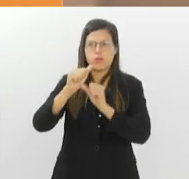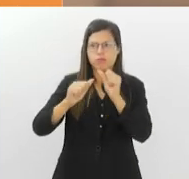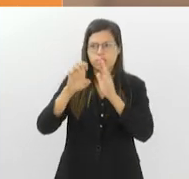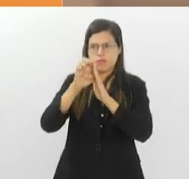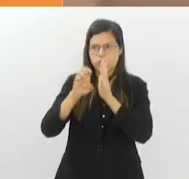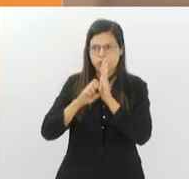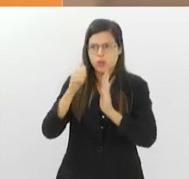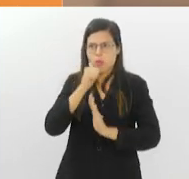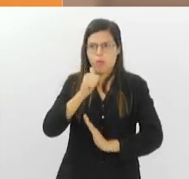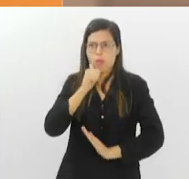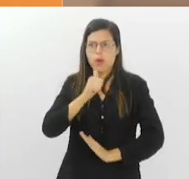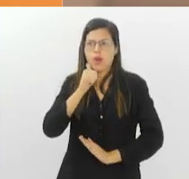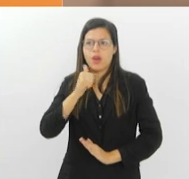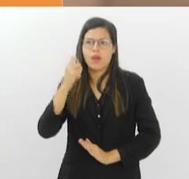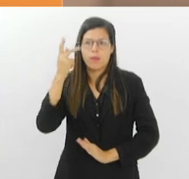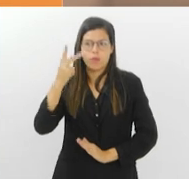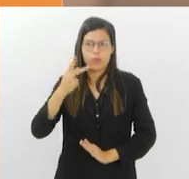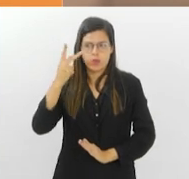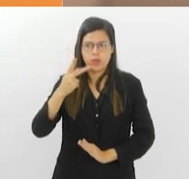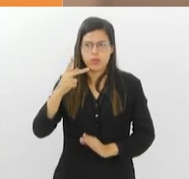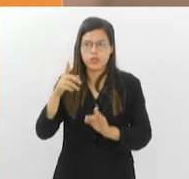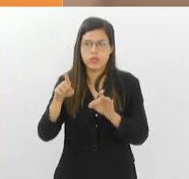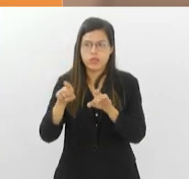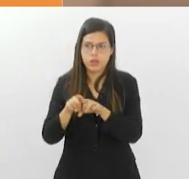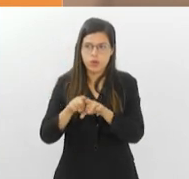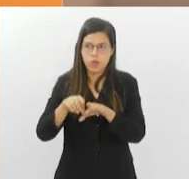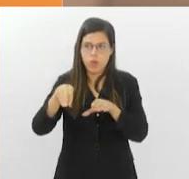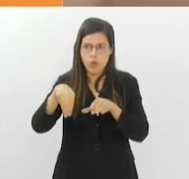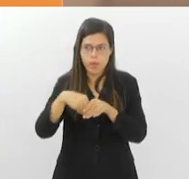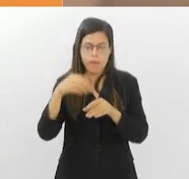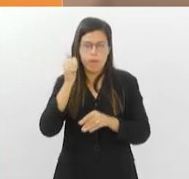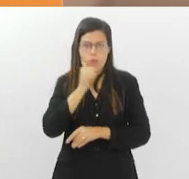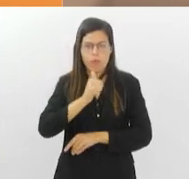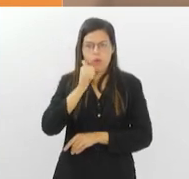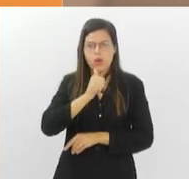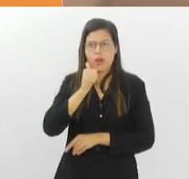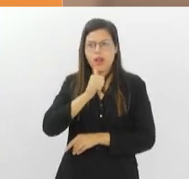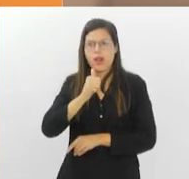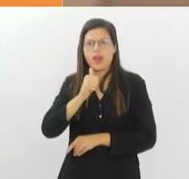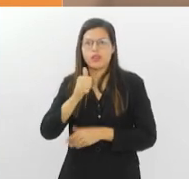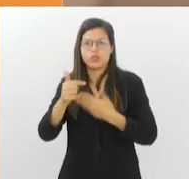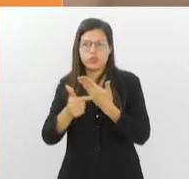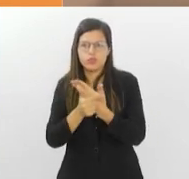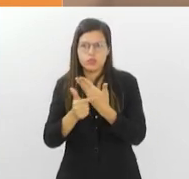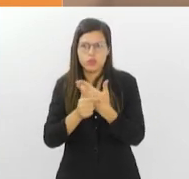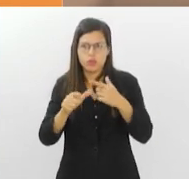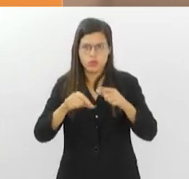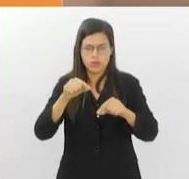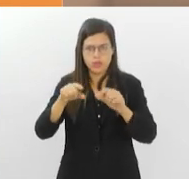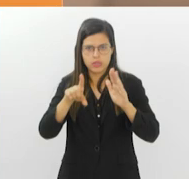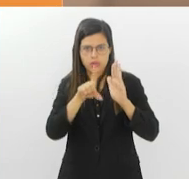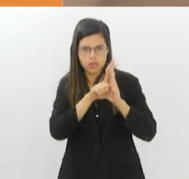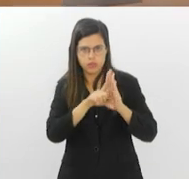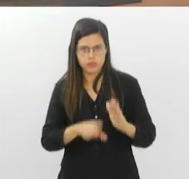ou emprego público para incluir as candidatas a cargos eletivos nessa